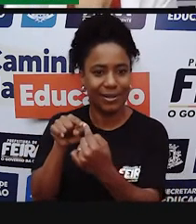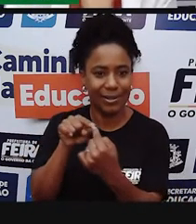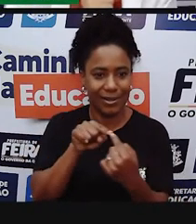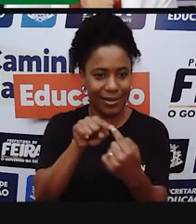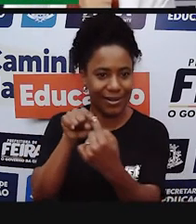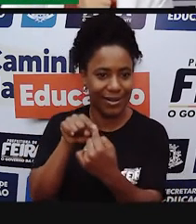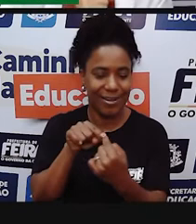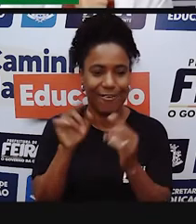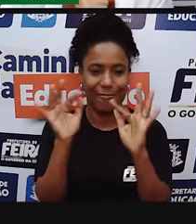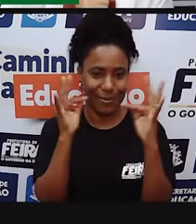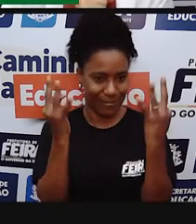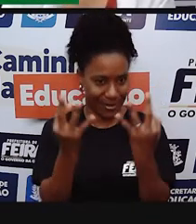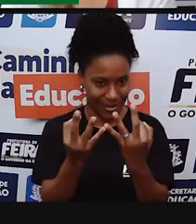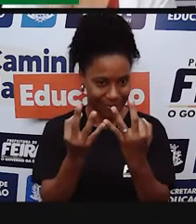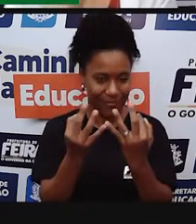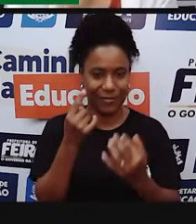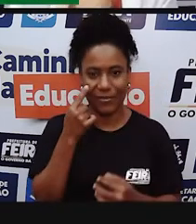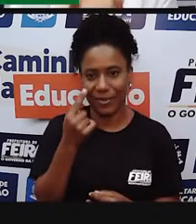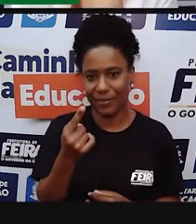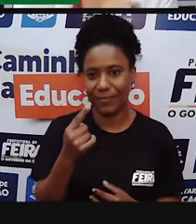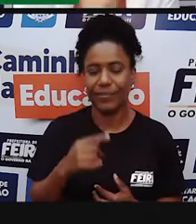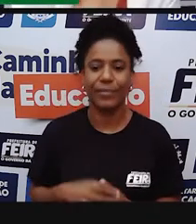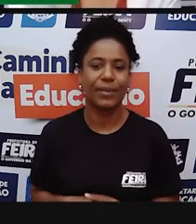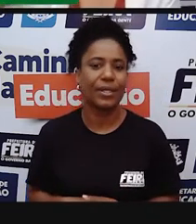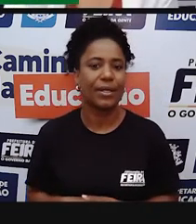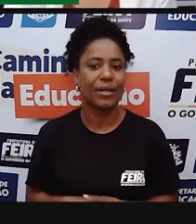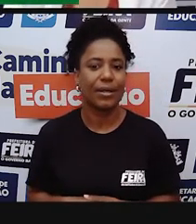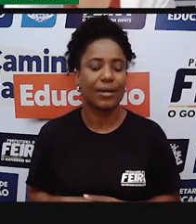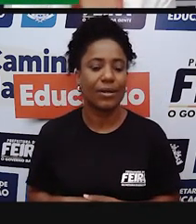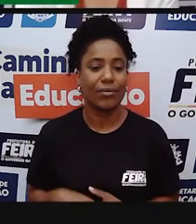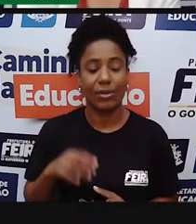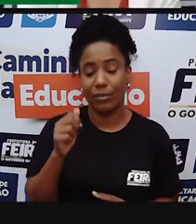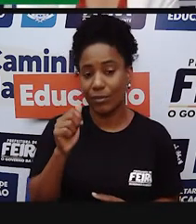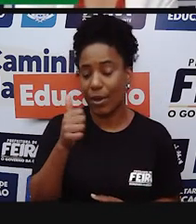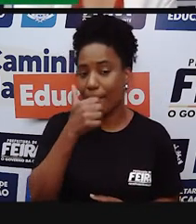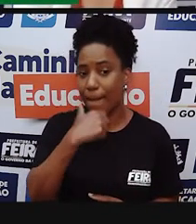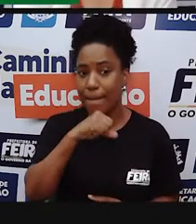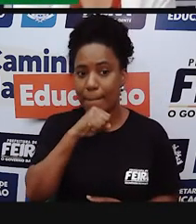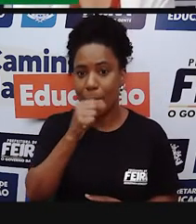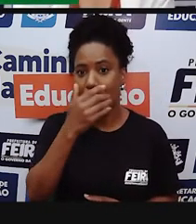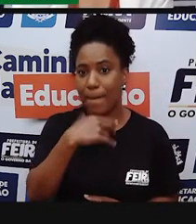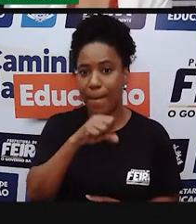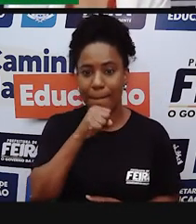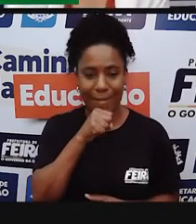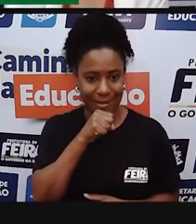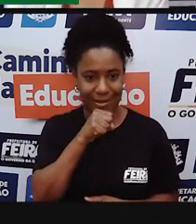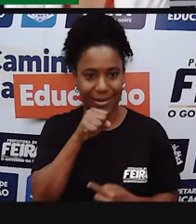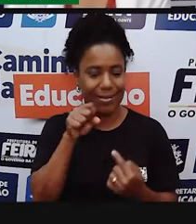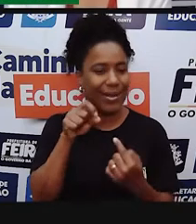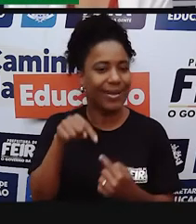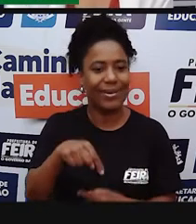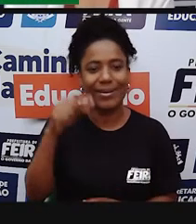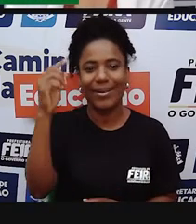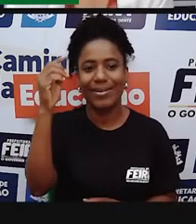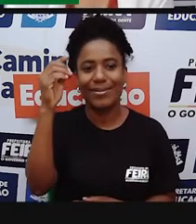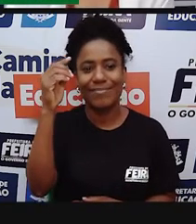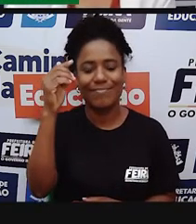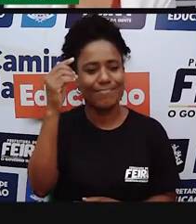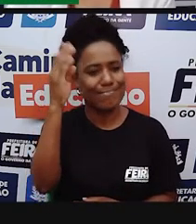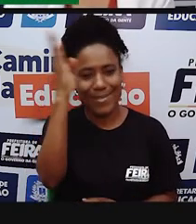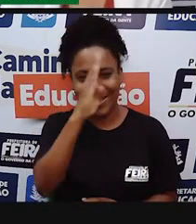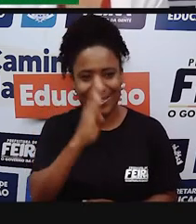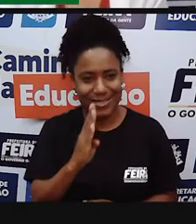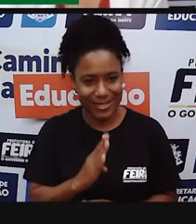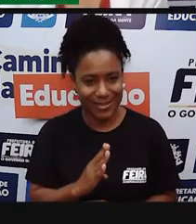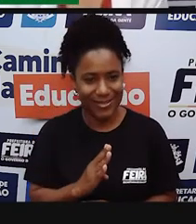por exemplo quando nós nos referimos ao nosso pai é Nossa mãe aqui na no Brasil acharmos de